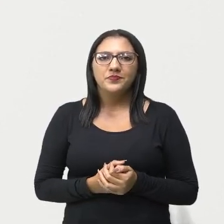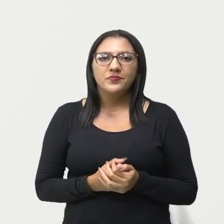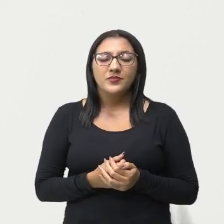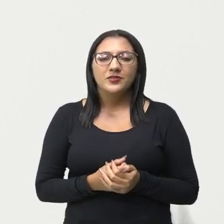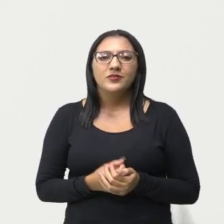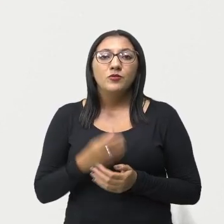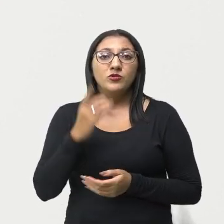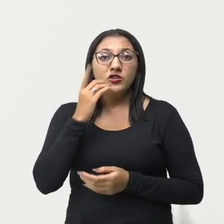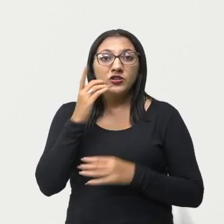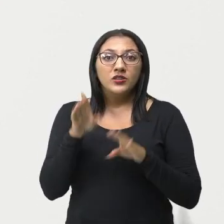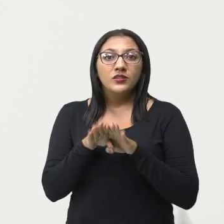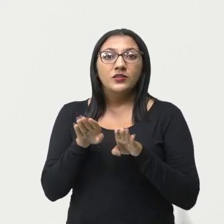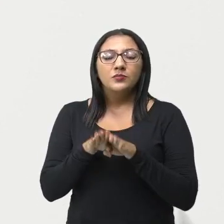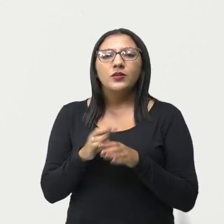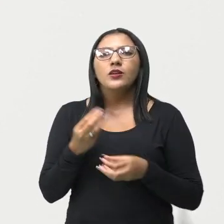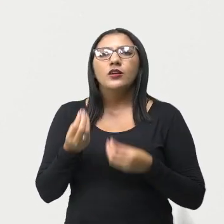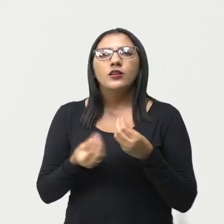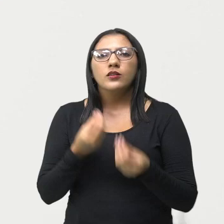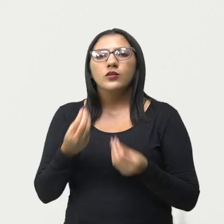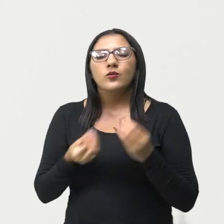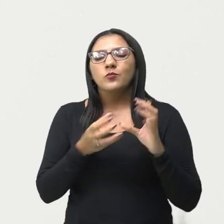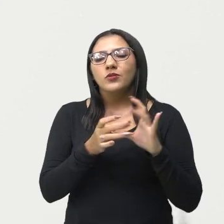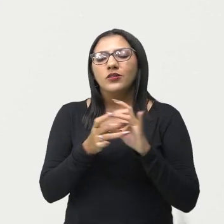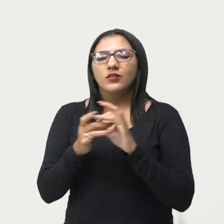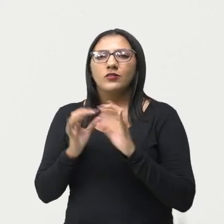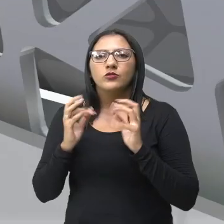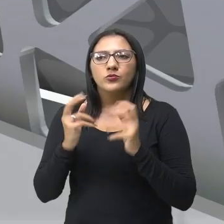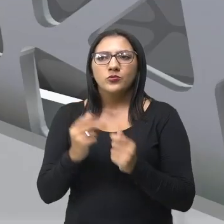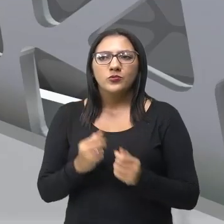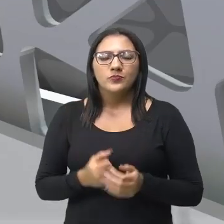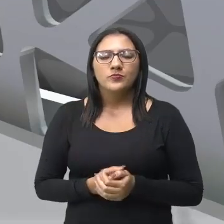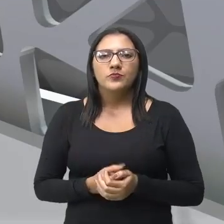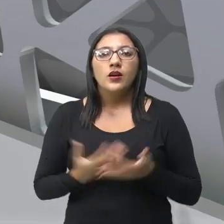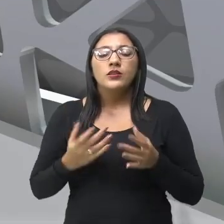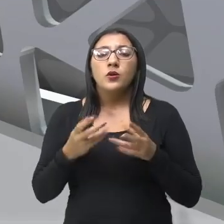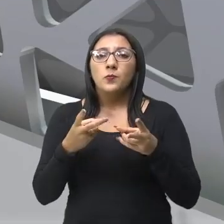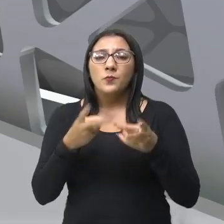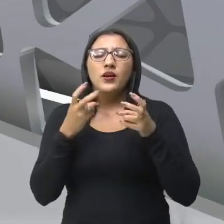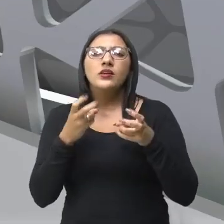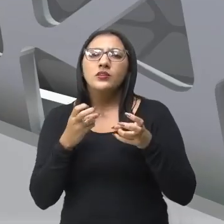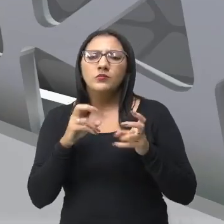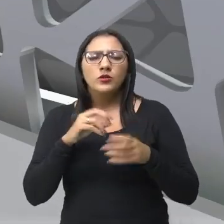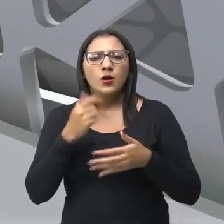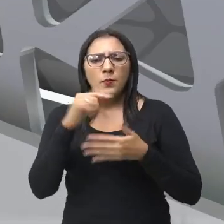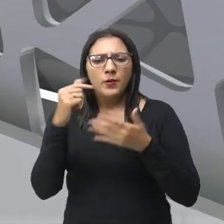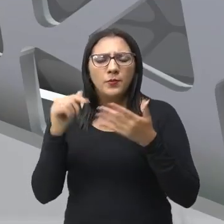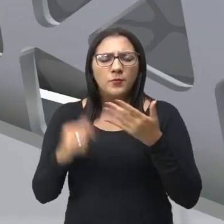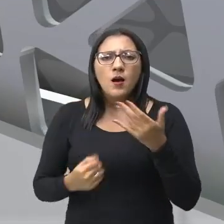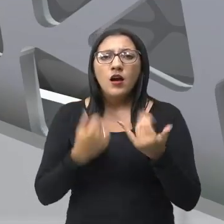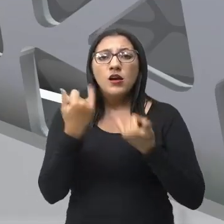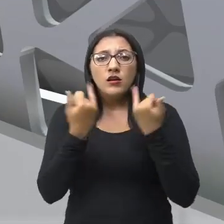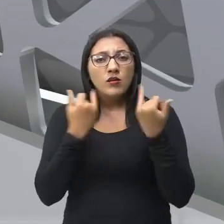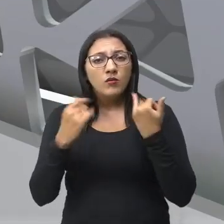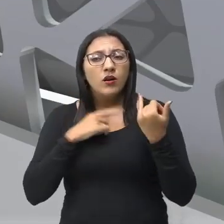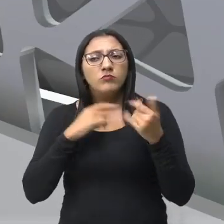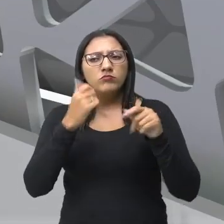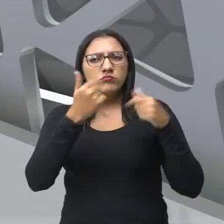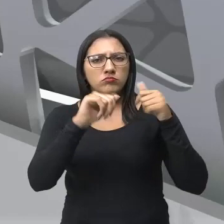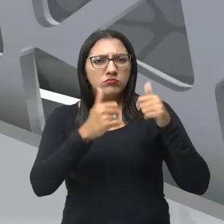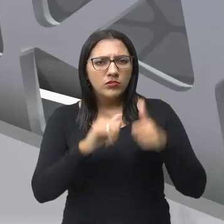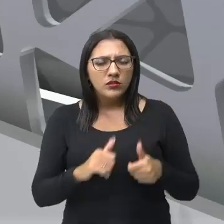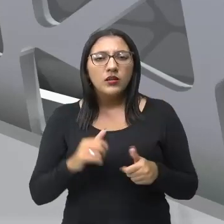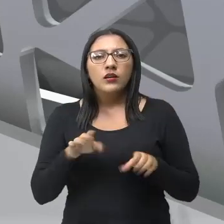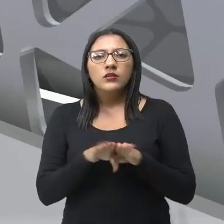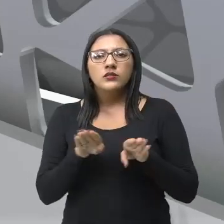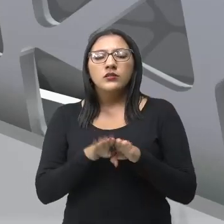isso ocorre e também as ações que ele pretende fazer. Então, observe que todas as informações que nós analisamos, as ideias que